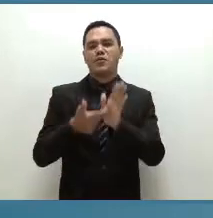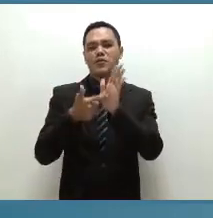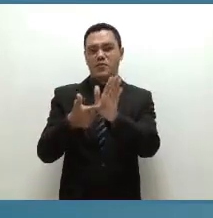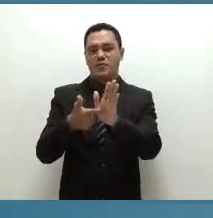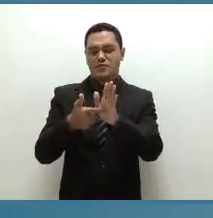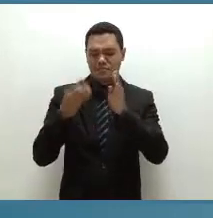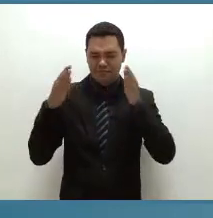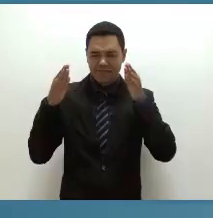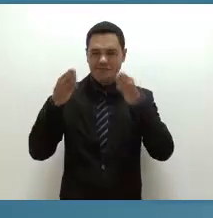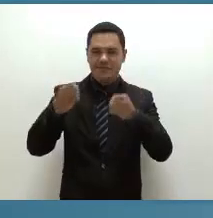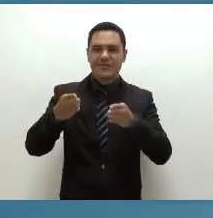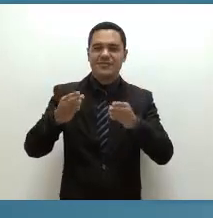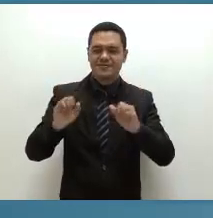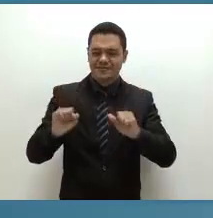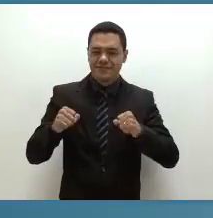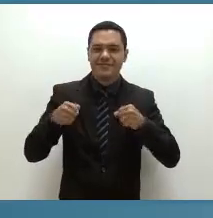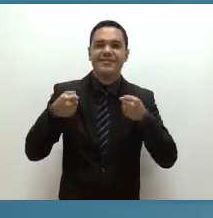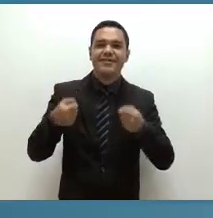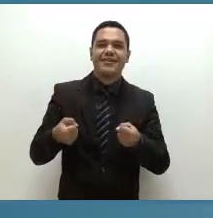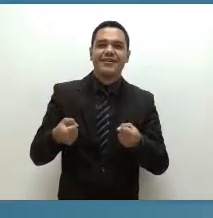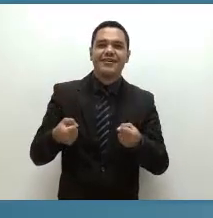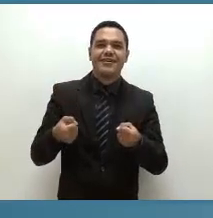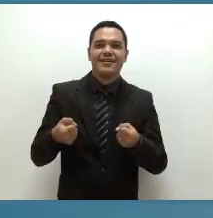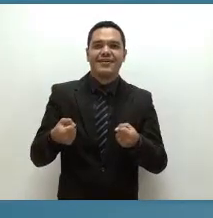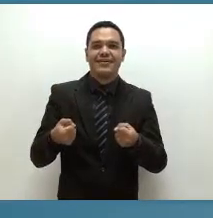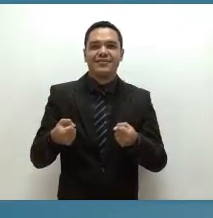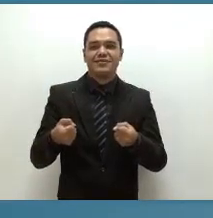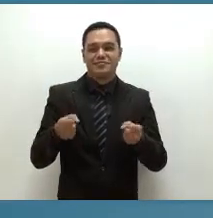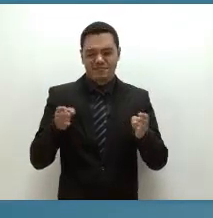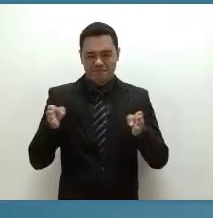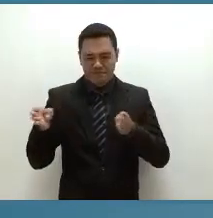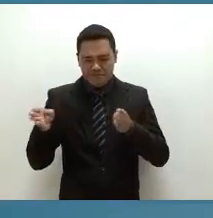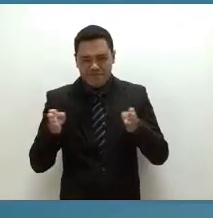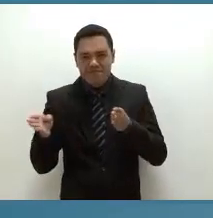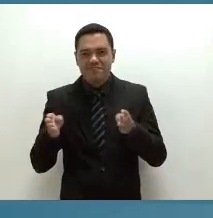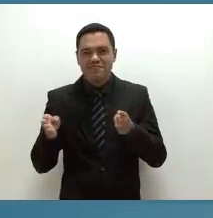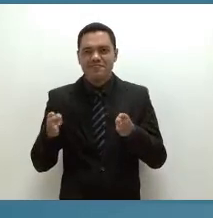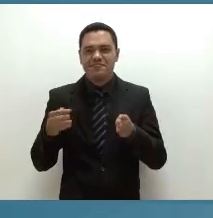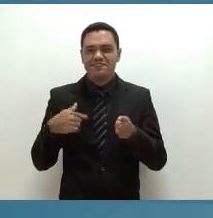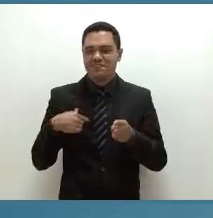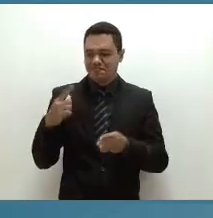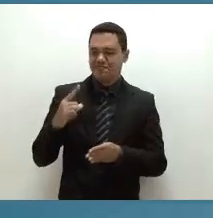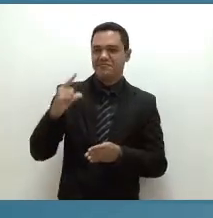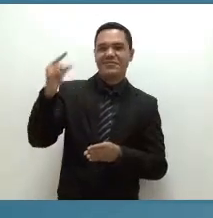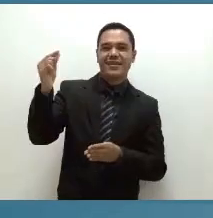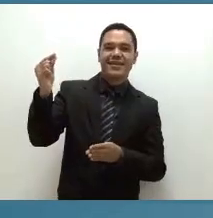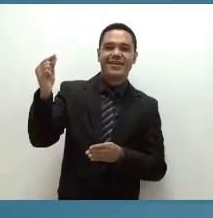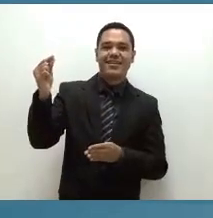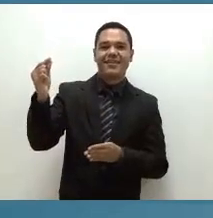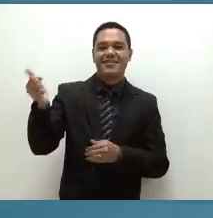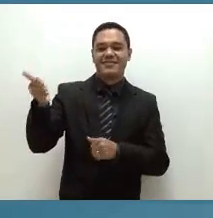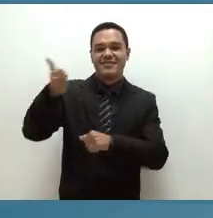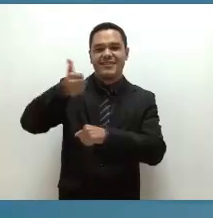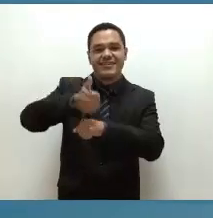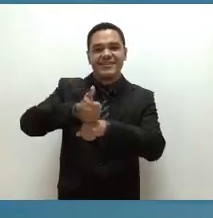de reclamar o mandato que acaba de ser definido com a